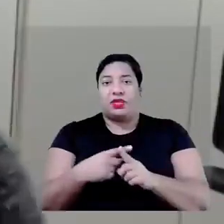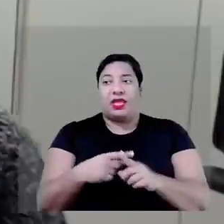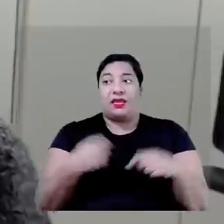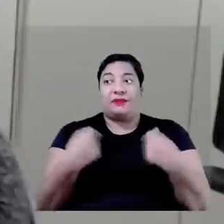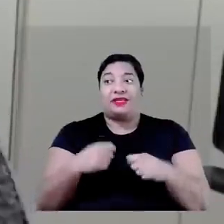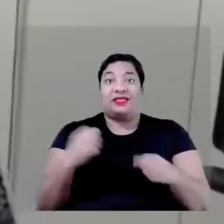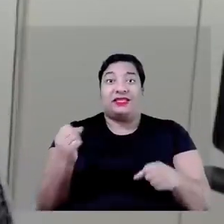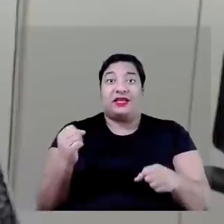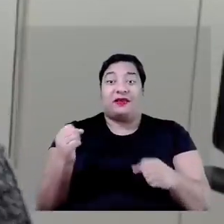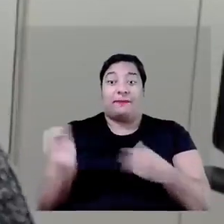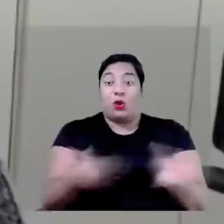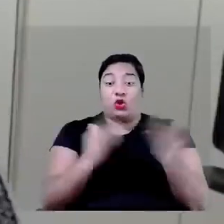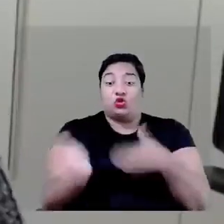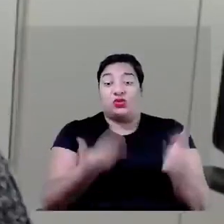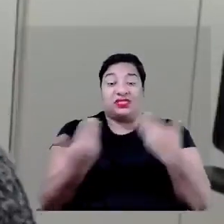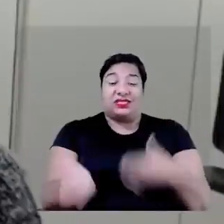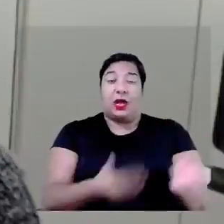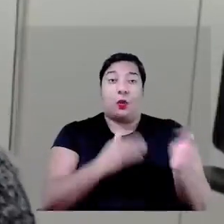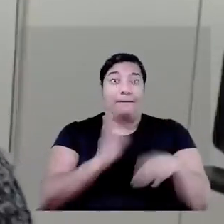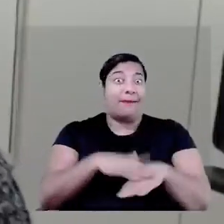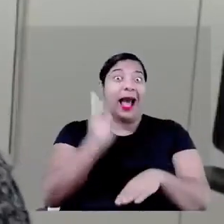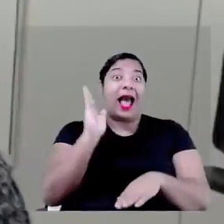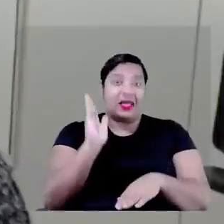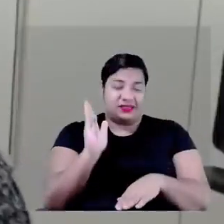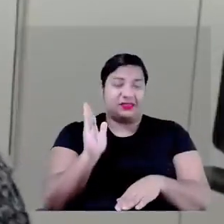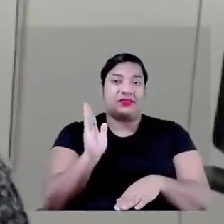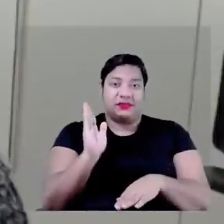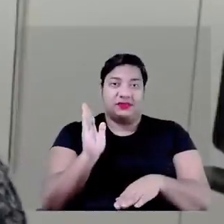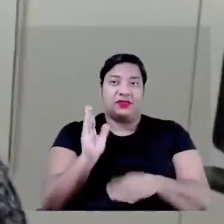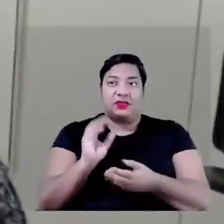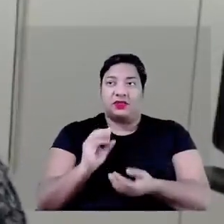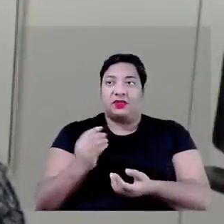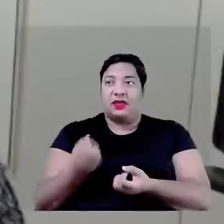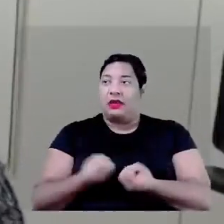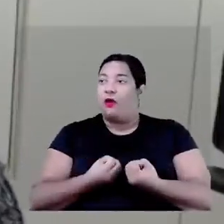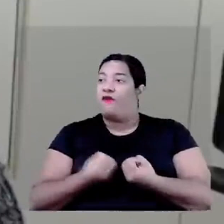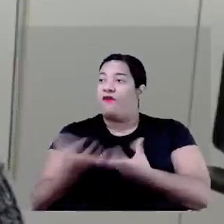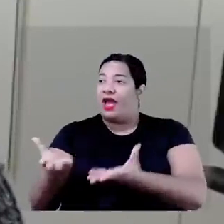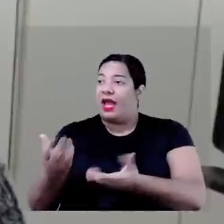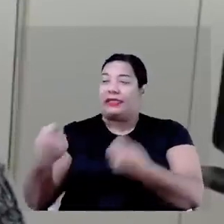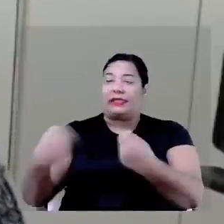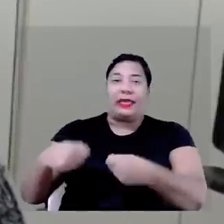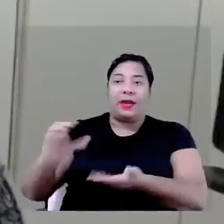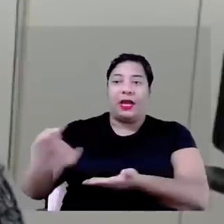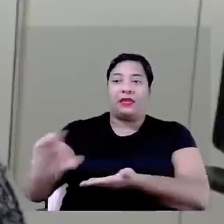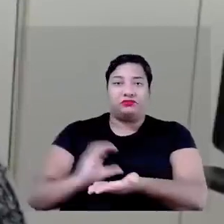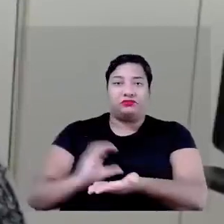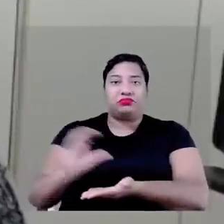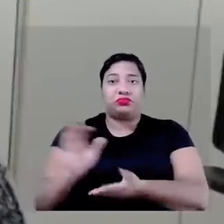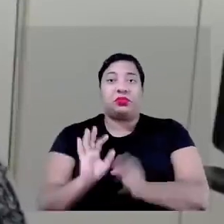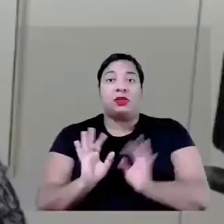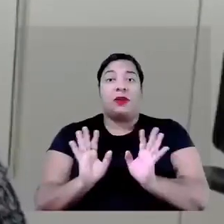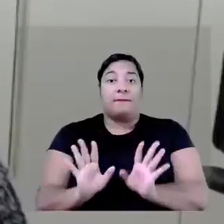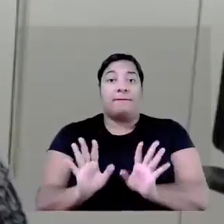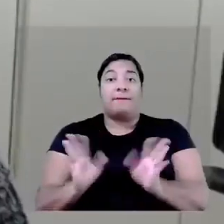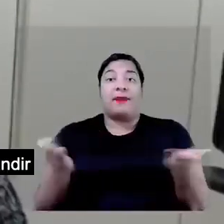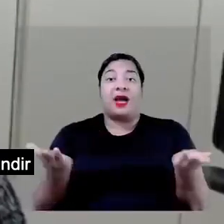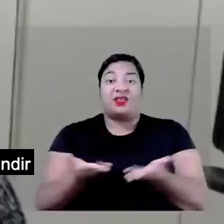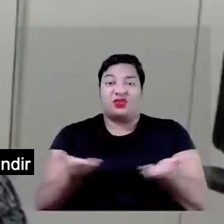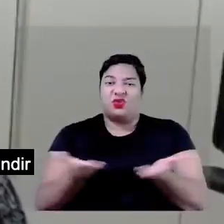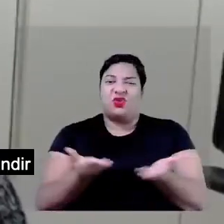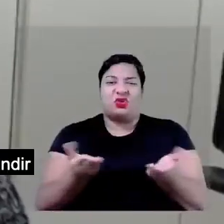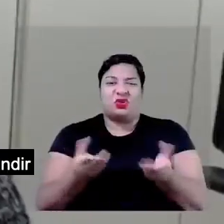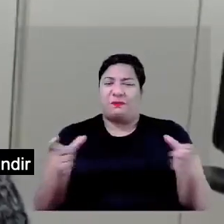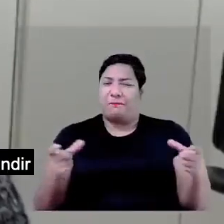e demanda, né, lei econômica básica. Eu acredito que hoje ainda seja algo extremamente restrito a